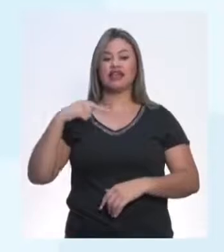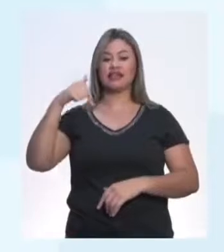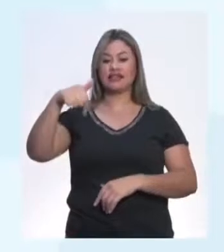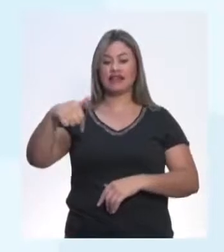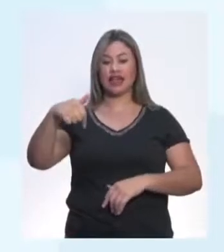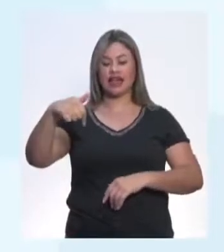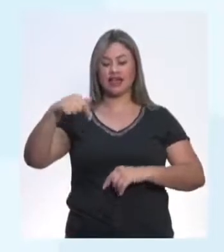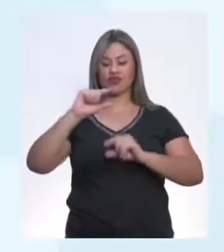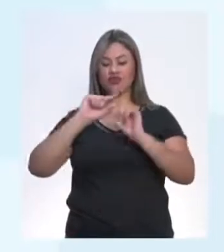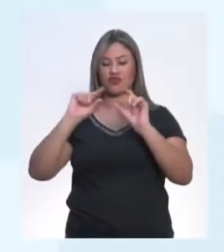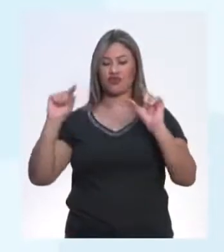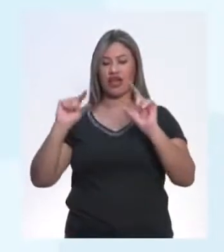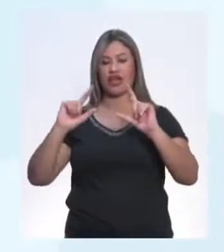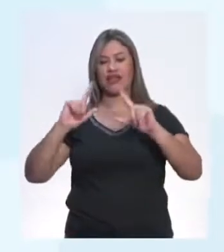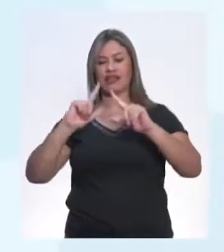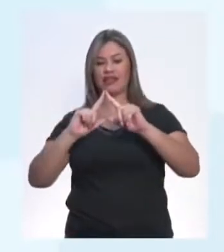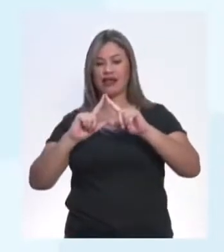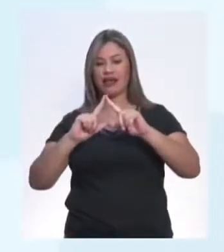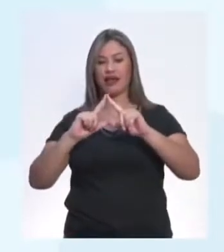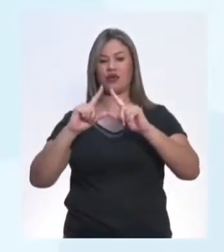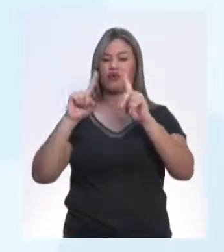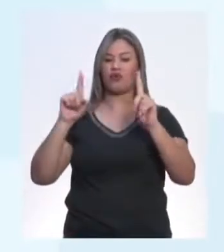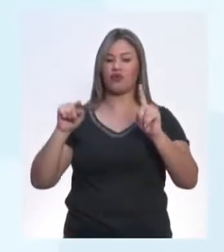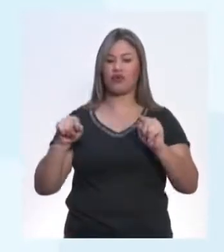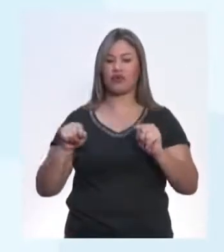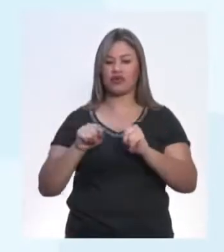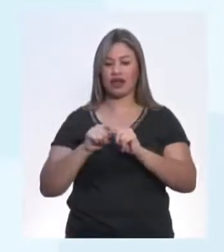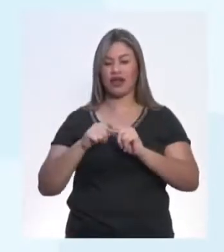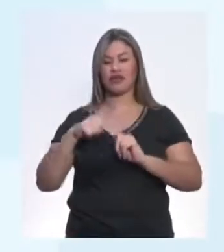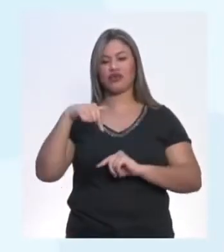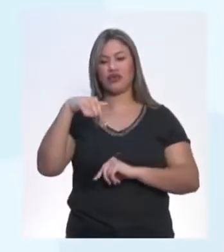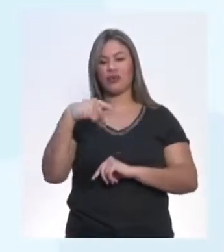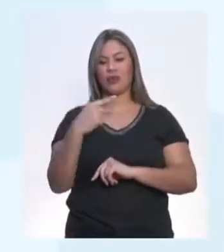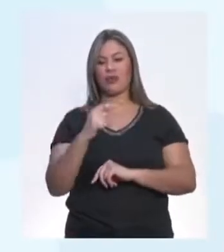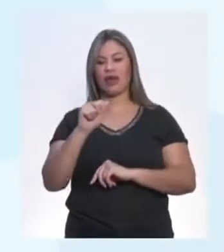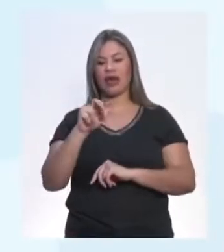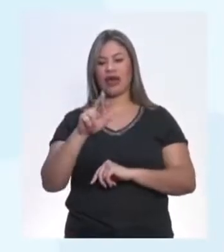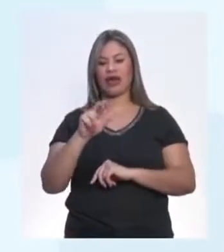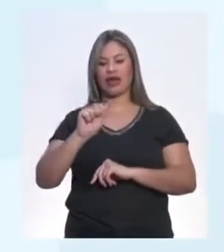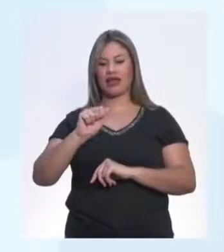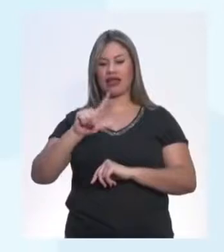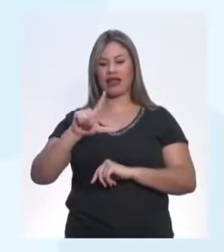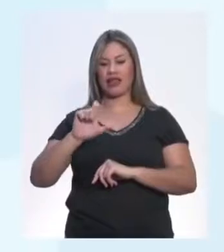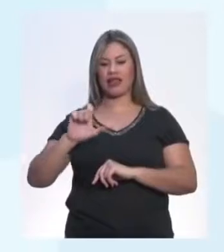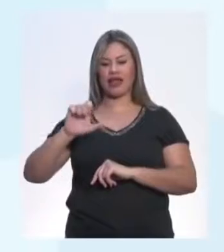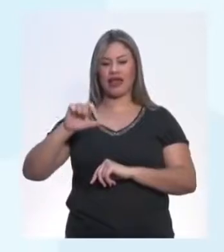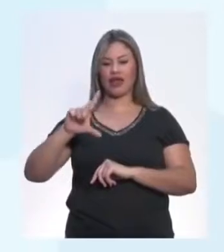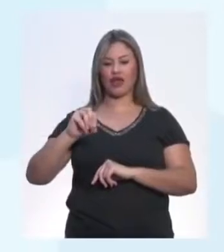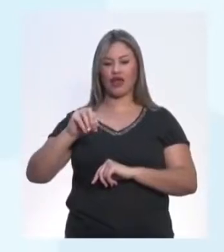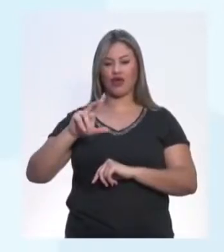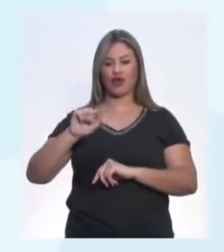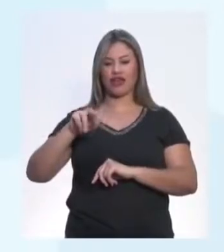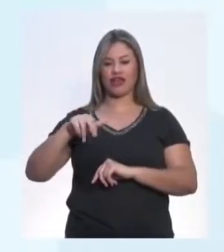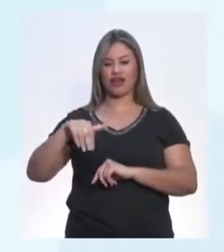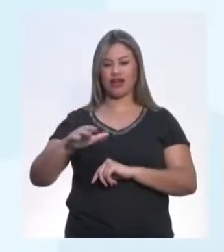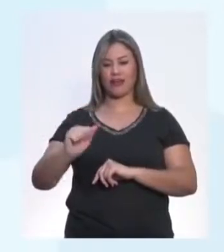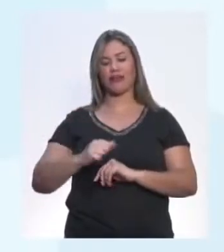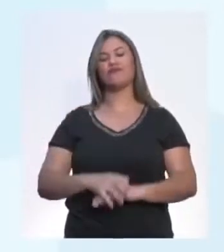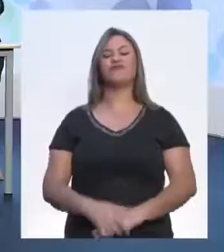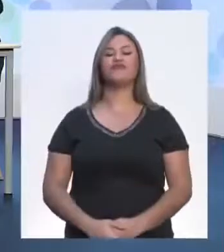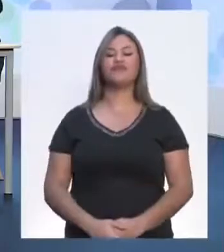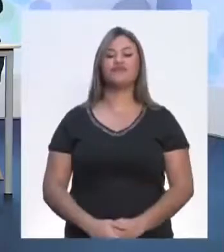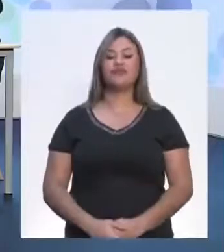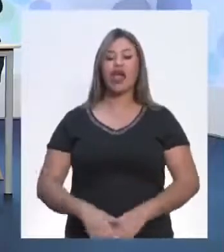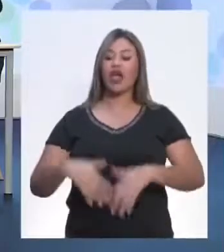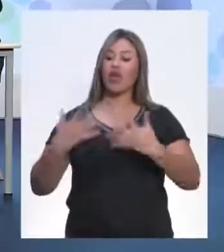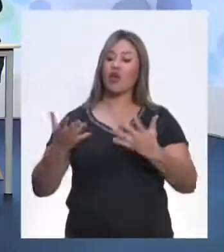Ale. Pois é, você sabe que eu fazia muito, eu gostava de fazer com alguns alunos a dobradura do tangram, porque tem gente que